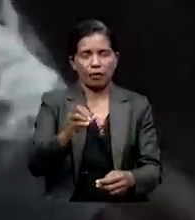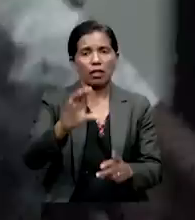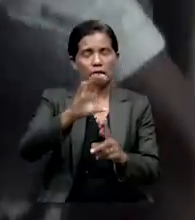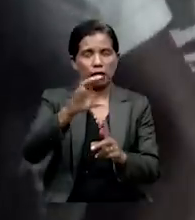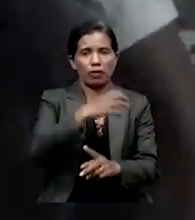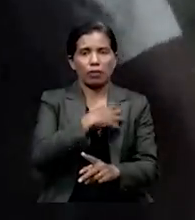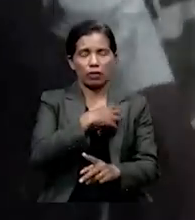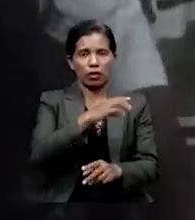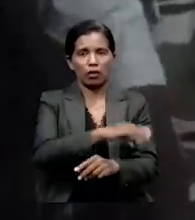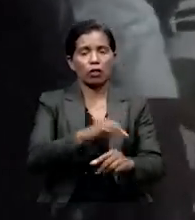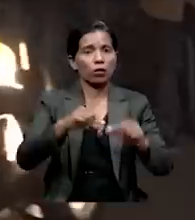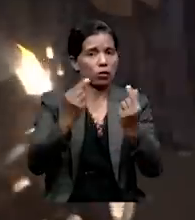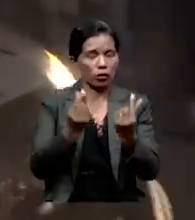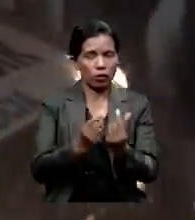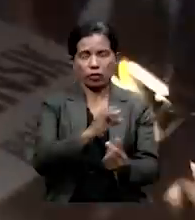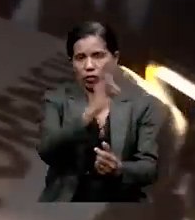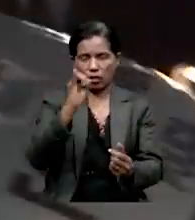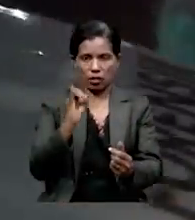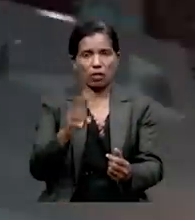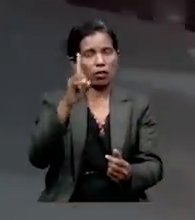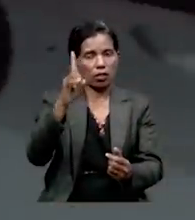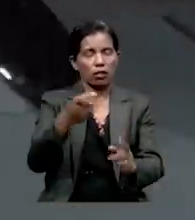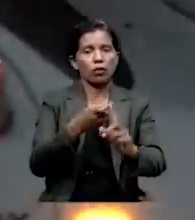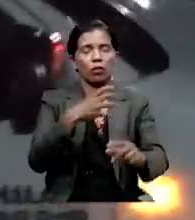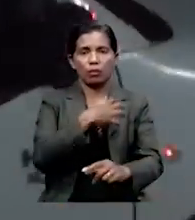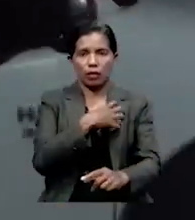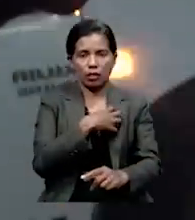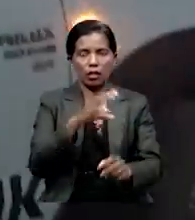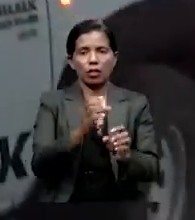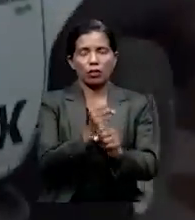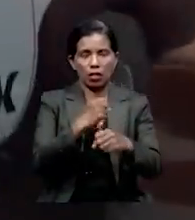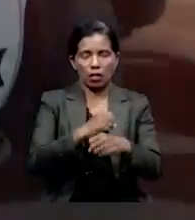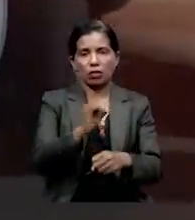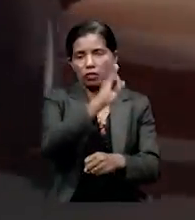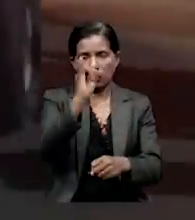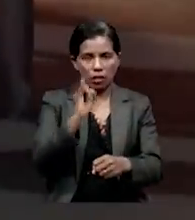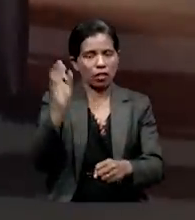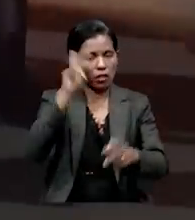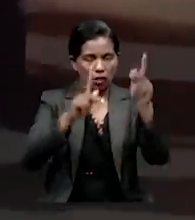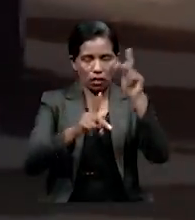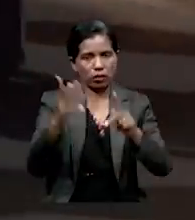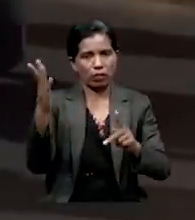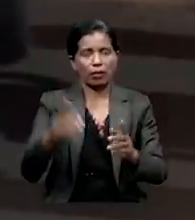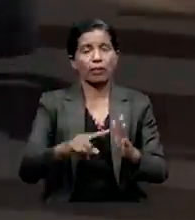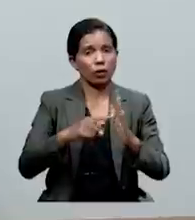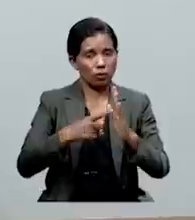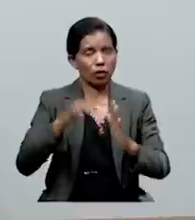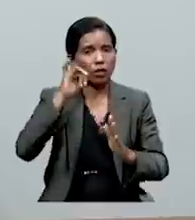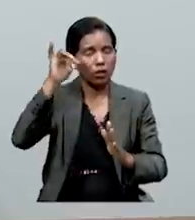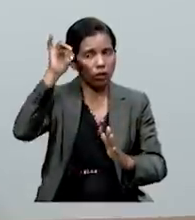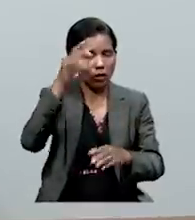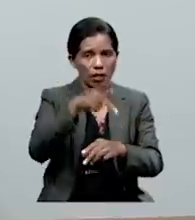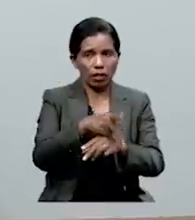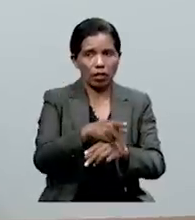nomeia equipe investigação internal IDA, onde PNTL ato investiga caso referente. E hahur kalan ye reunião